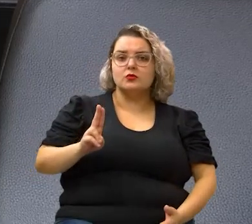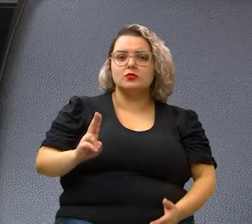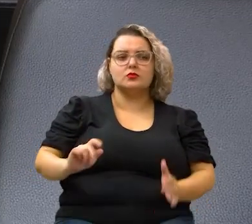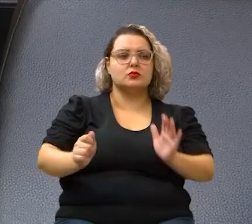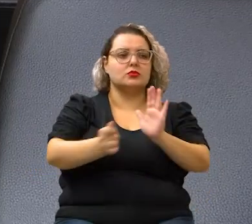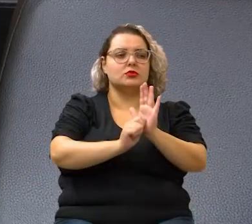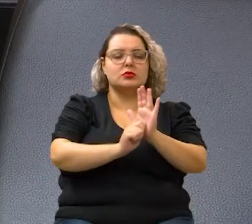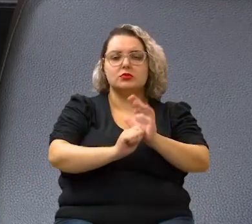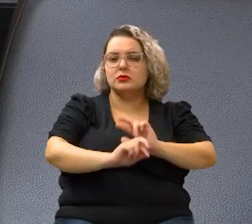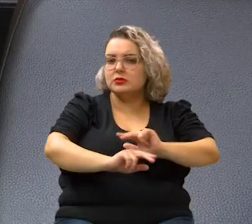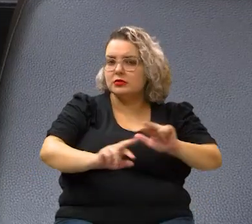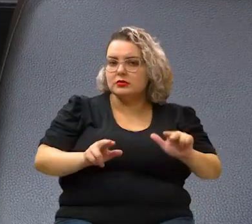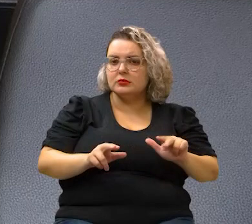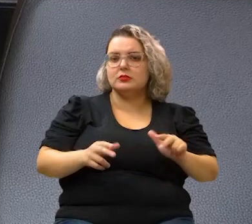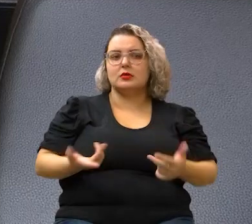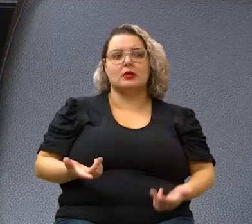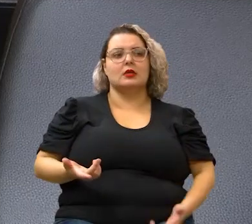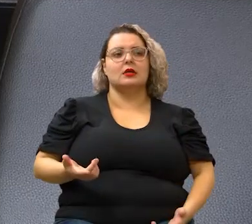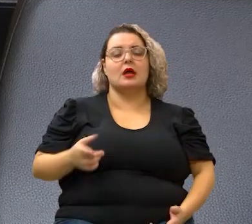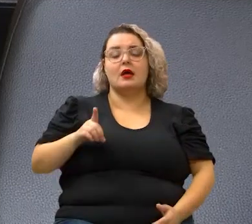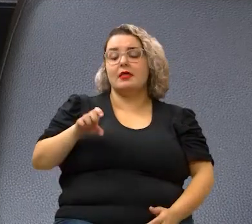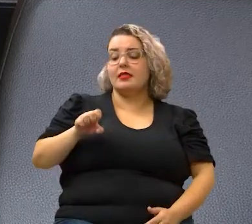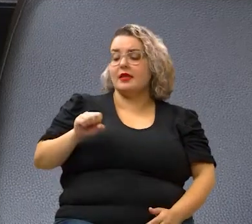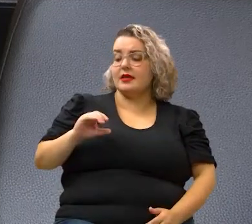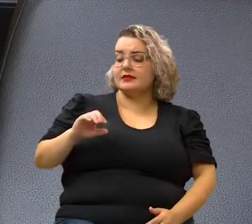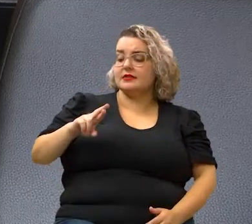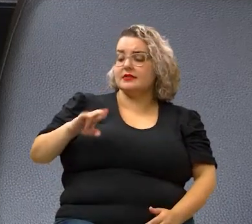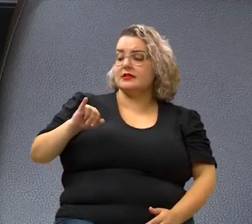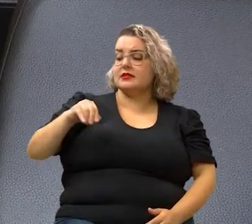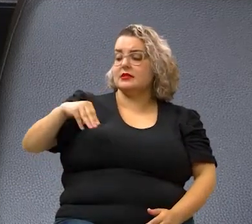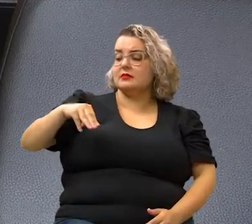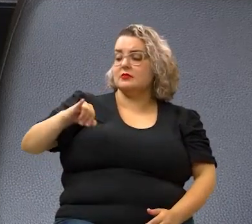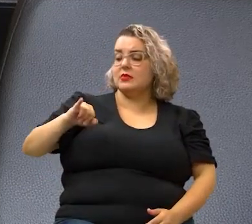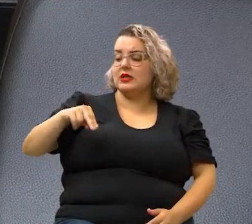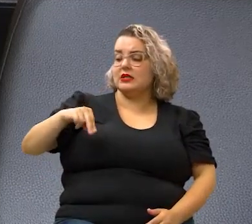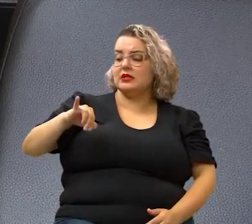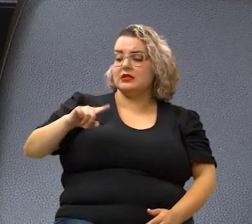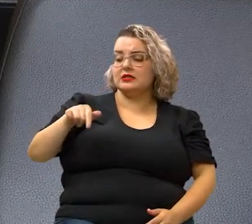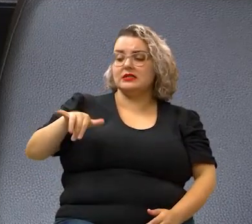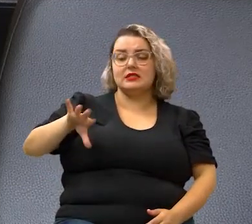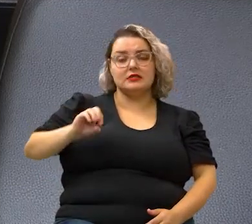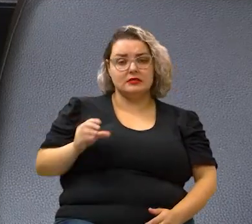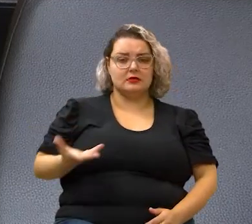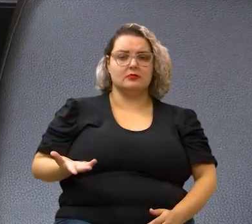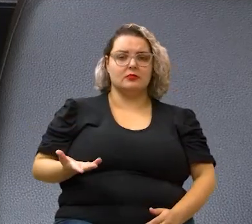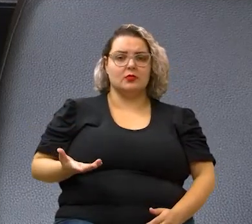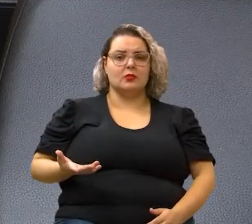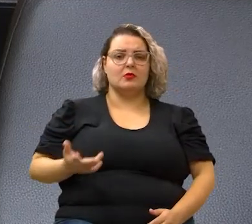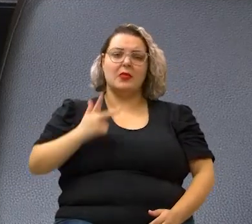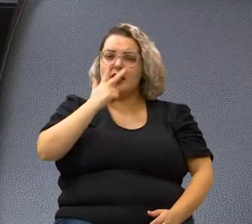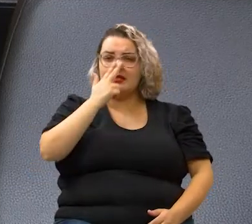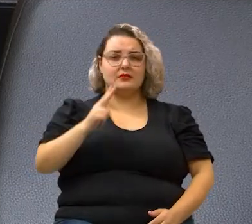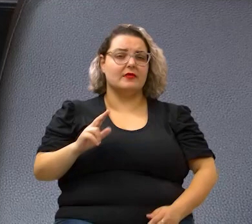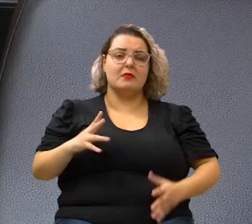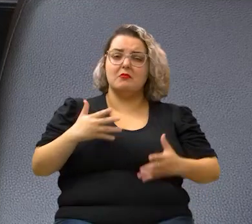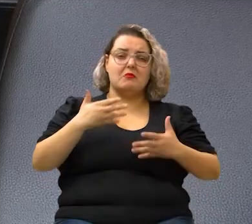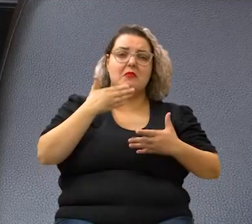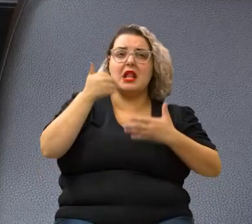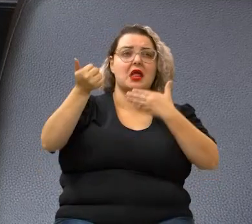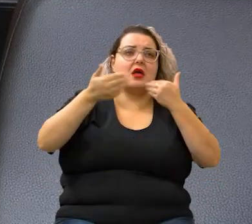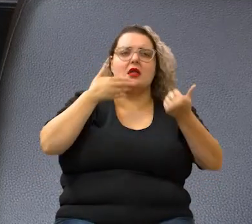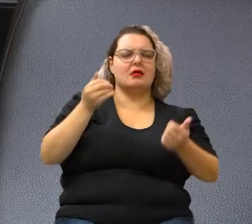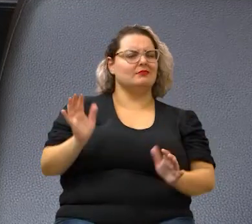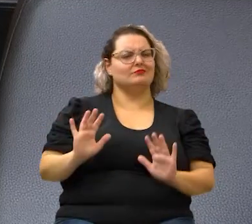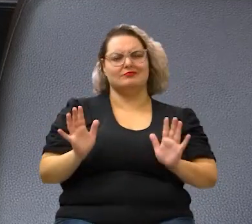o uso da substância, a descriminalização, como se isso fosse melhorar as coisas. Não vai melhorar. Agora,